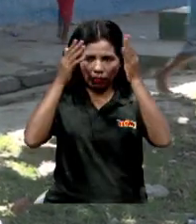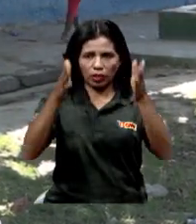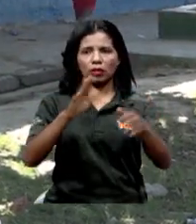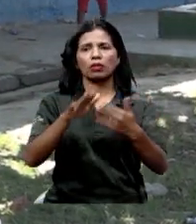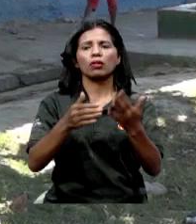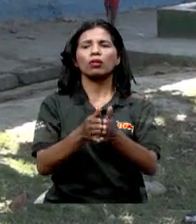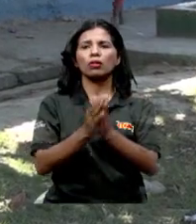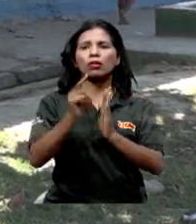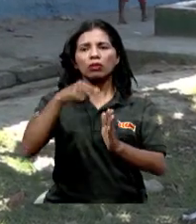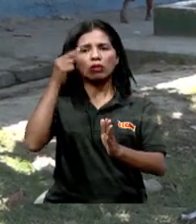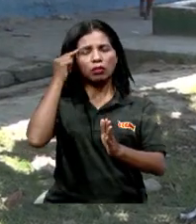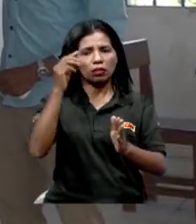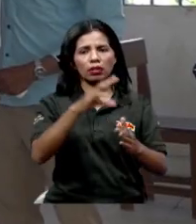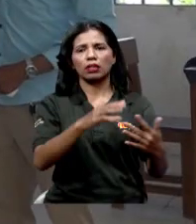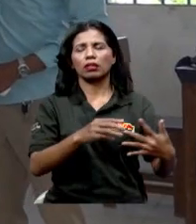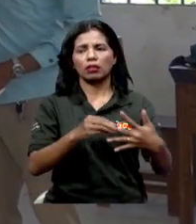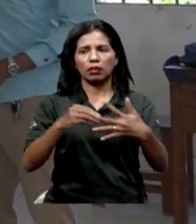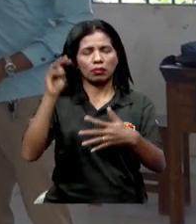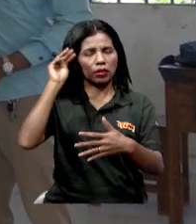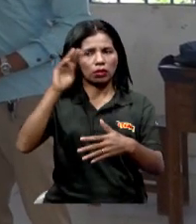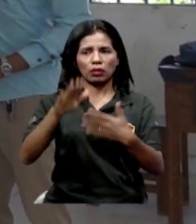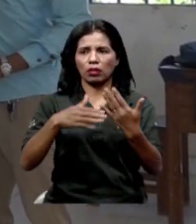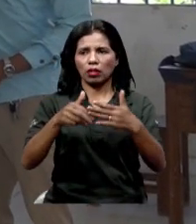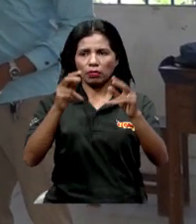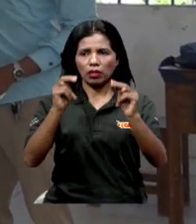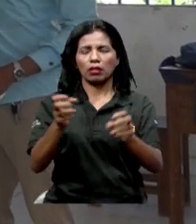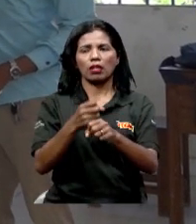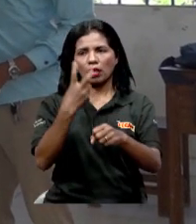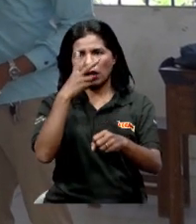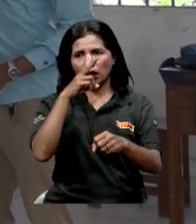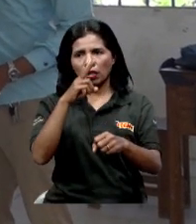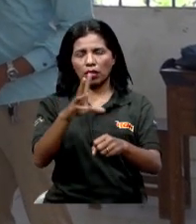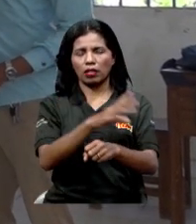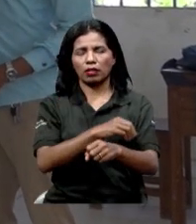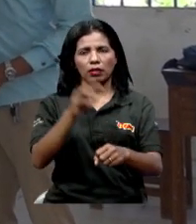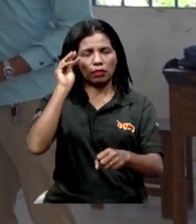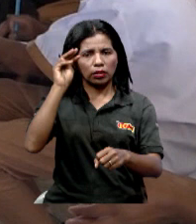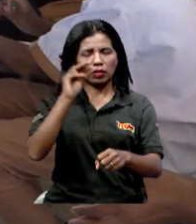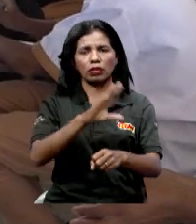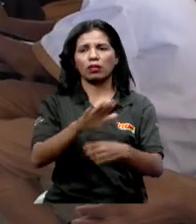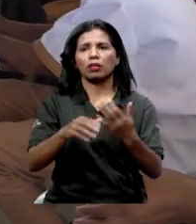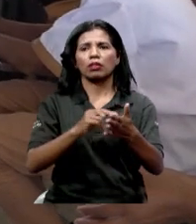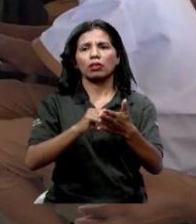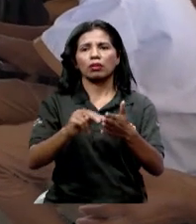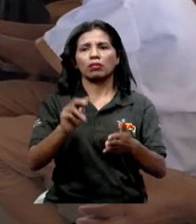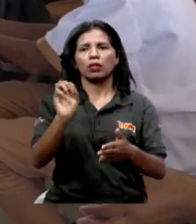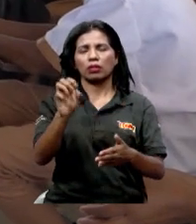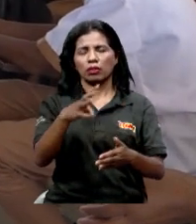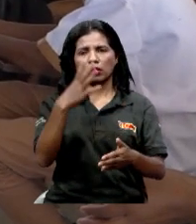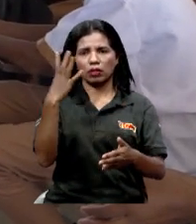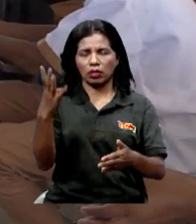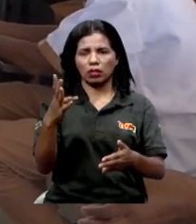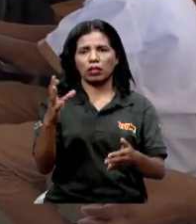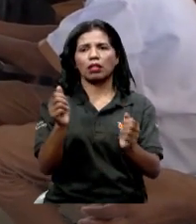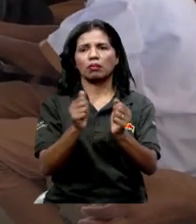ba governo, li o ministério competente, precisa halo revisão ba diploma ministerial número Sanulu Resinhat, no